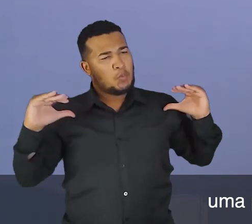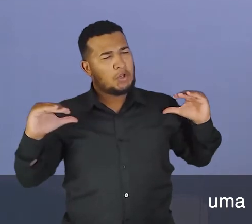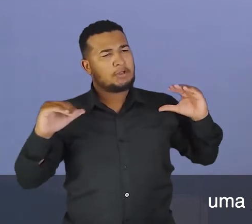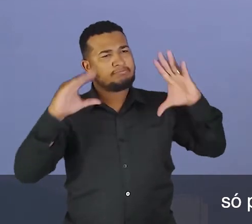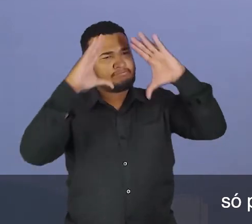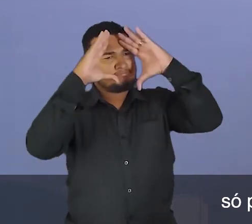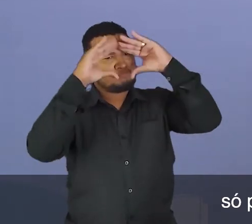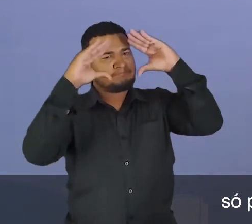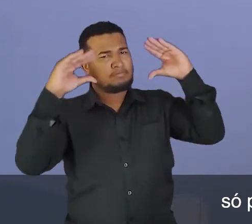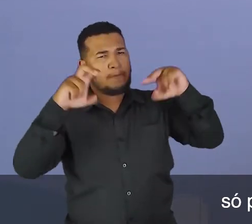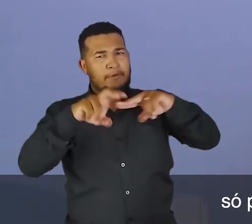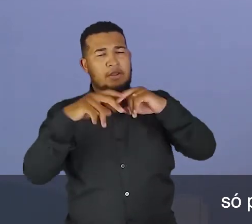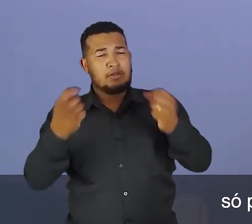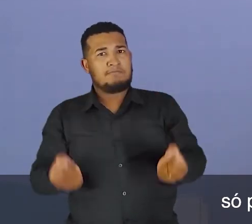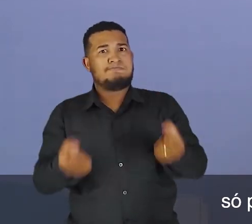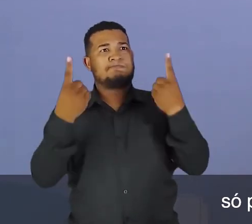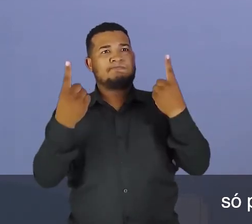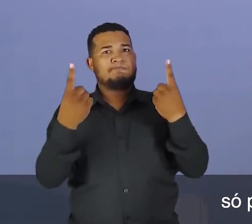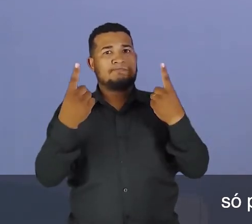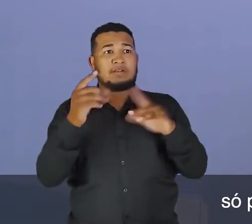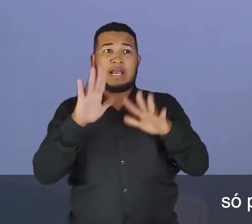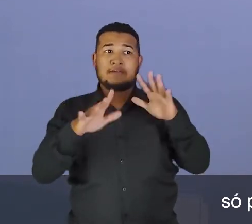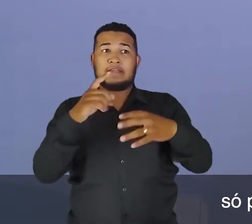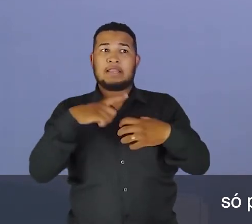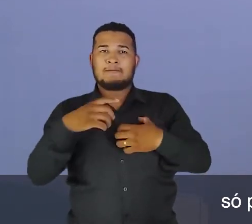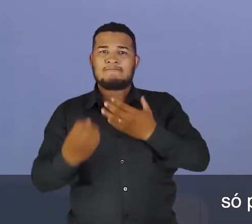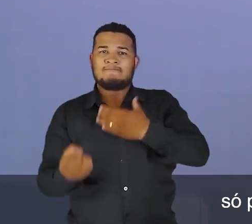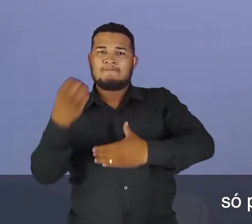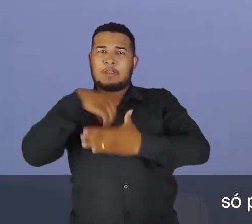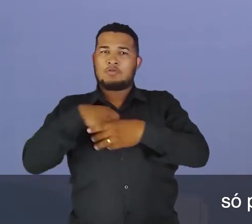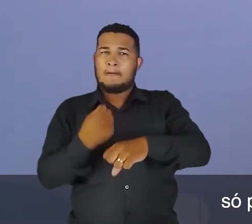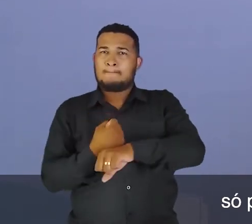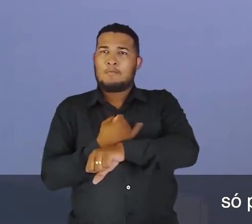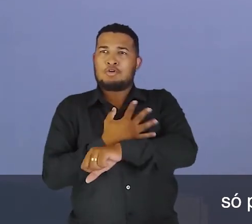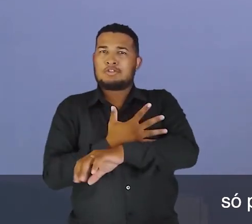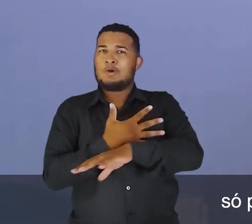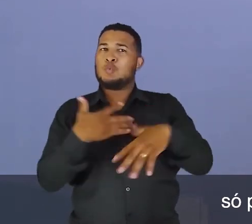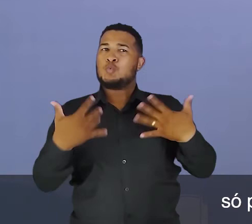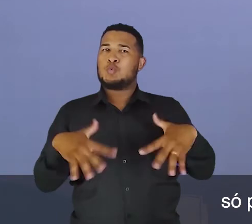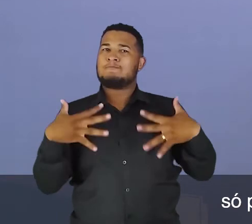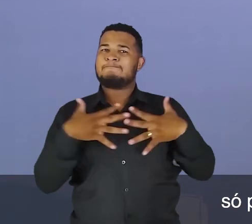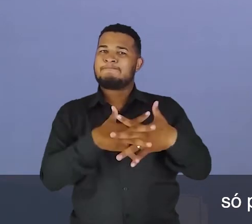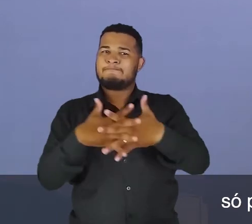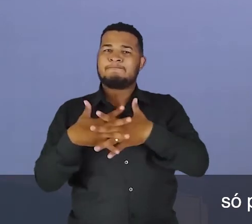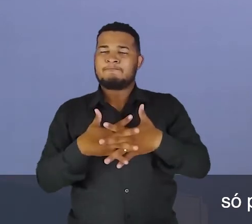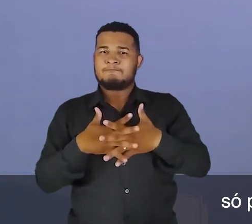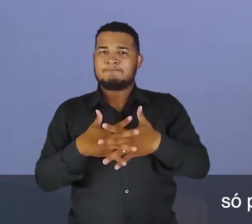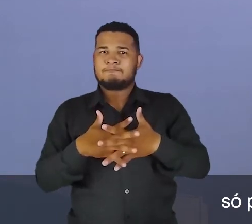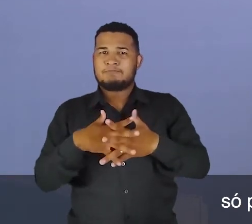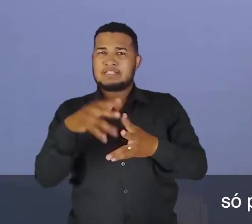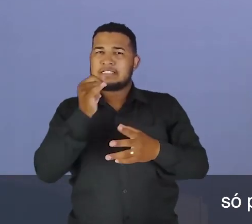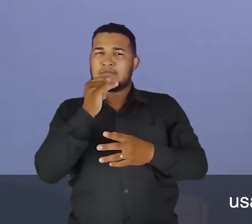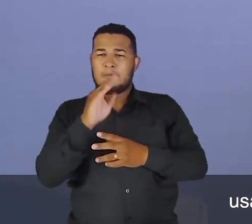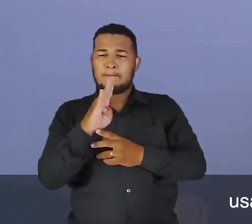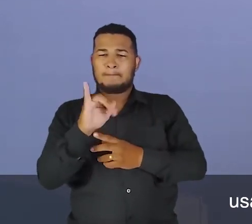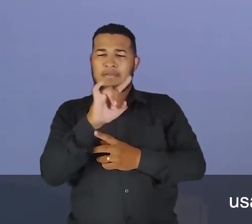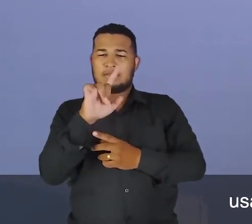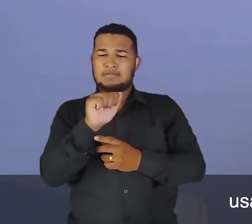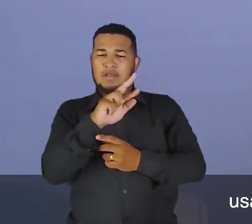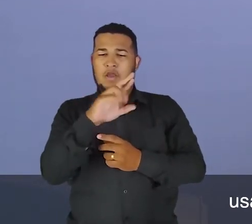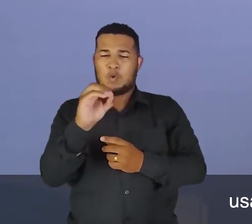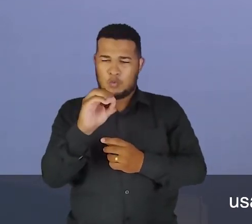por algo bizarro só pode estar abalada emocionalmente. Ser bizarro ambulante,